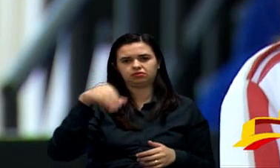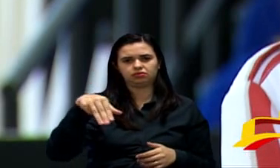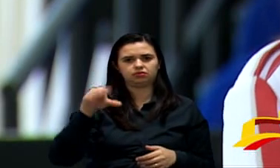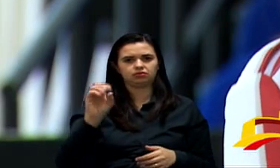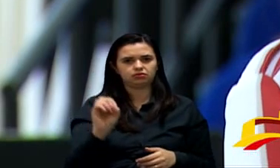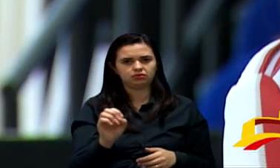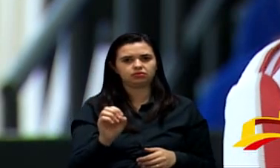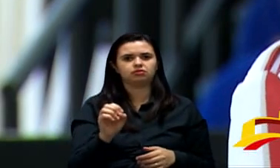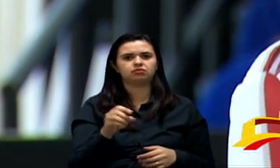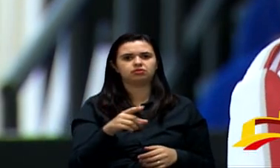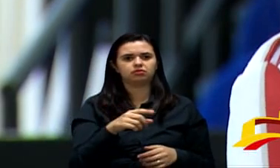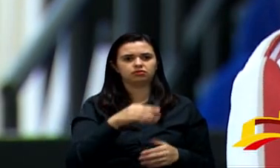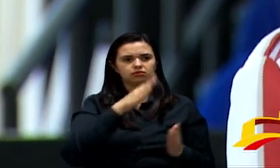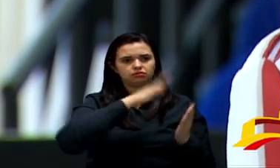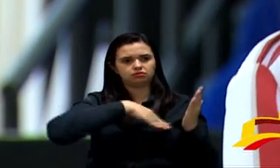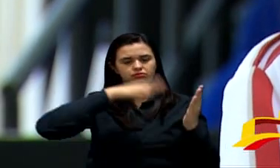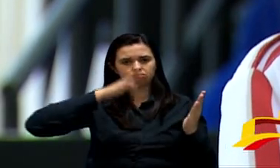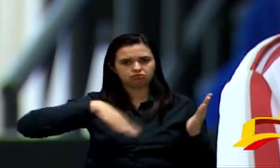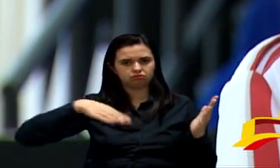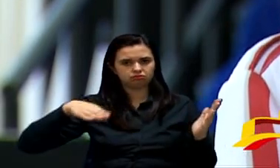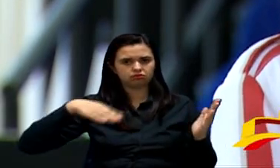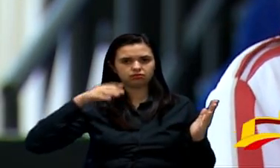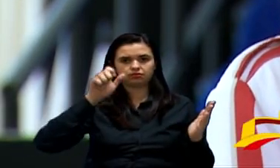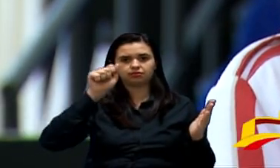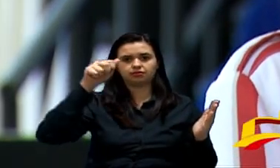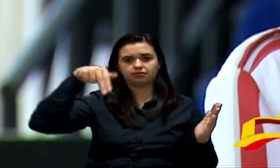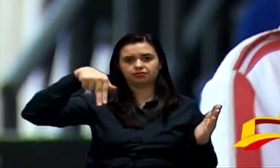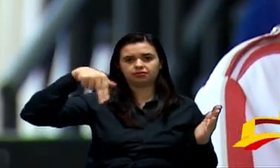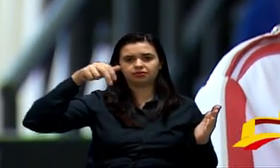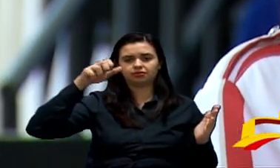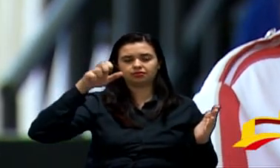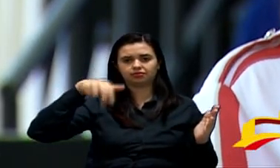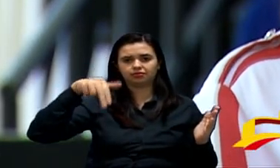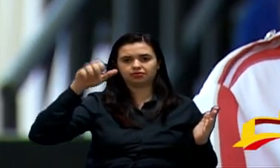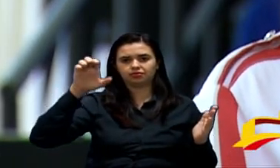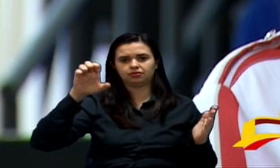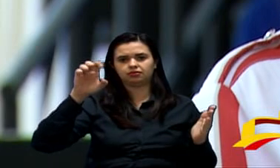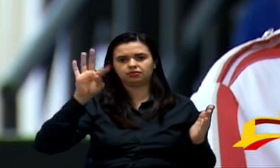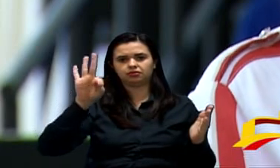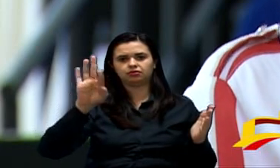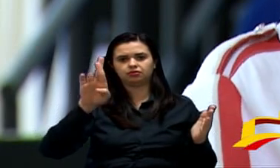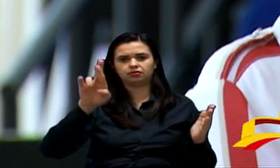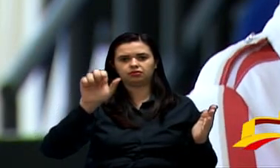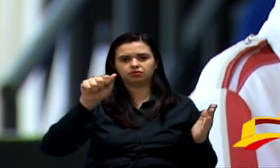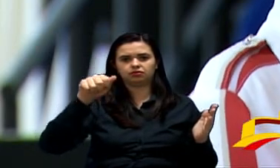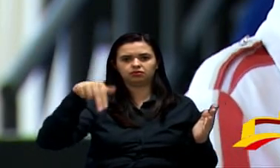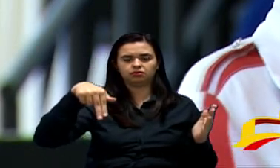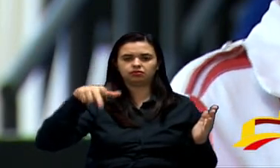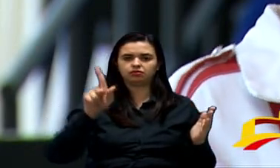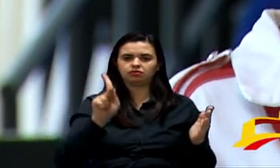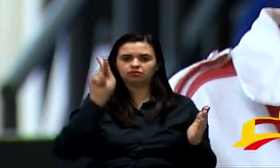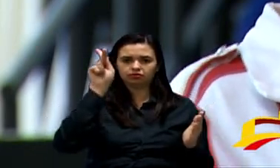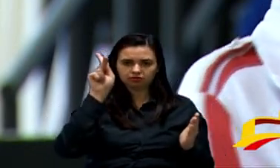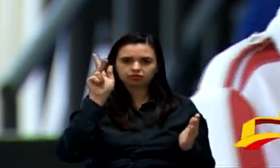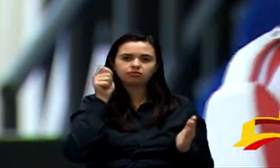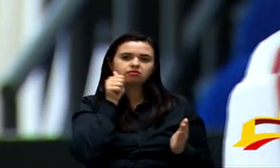pintou a figura da Anne Frank, dizendo aí da importância de trazer essa reflexão. Ou seja, ele não é um artista